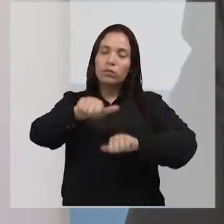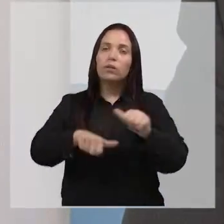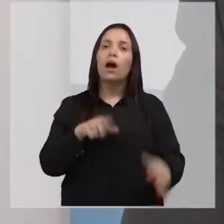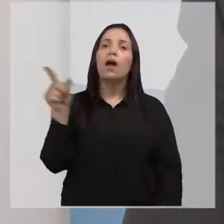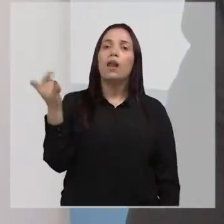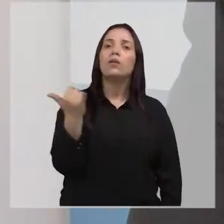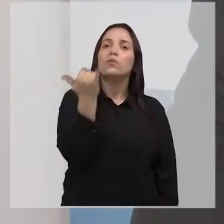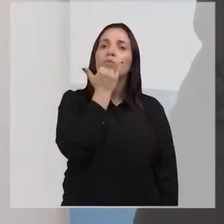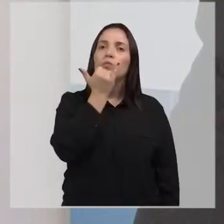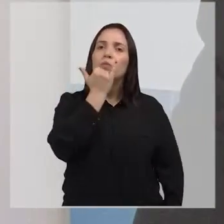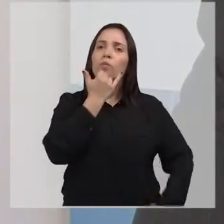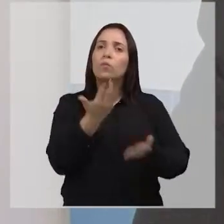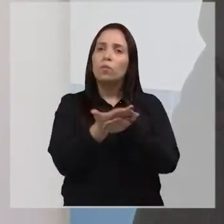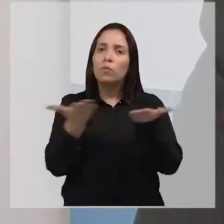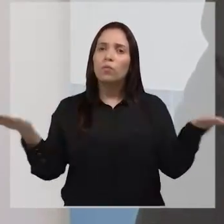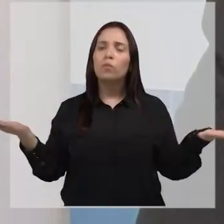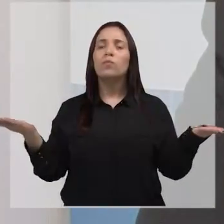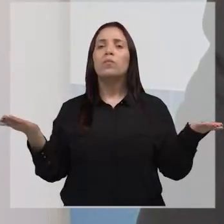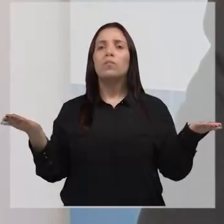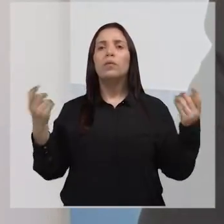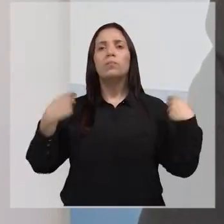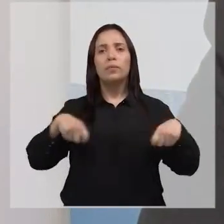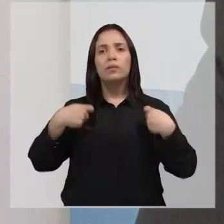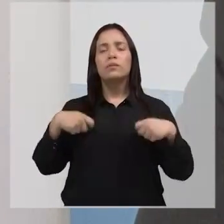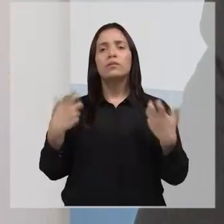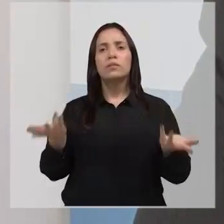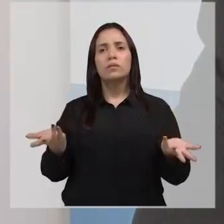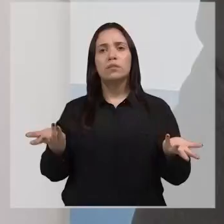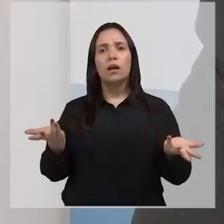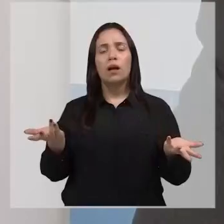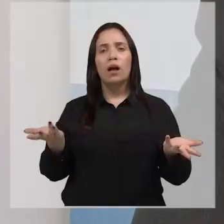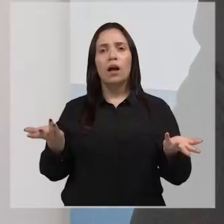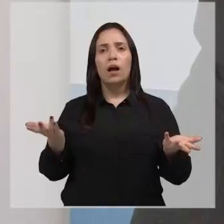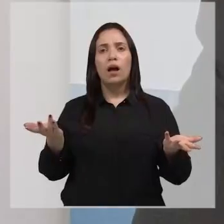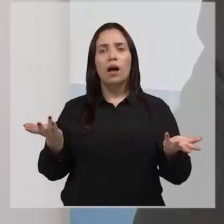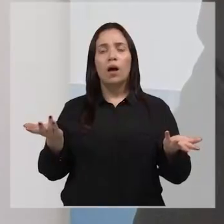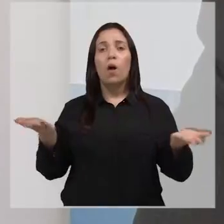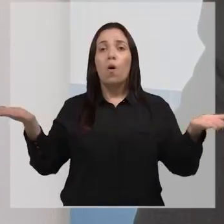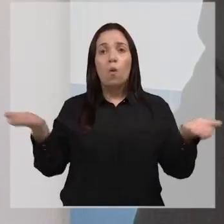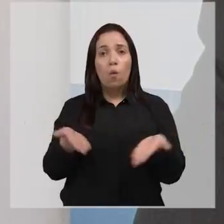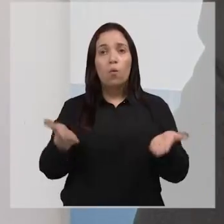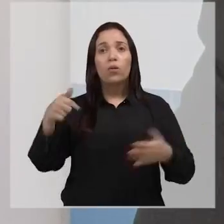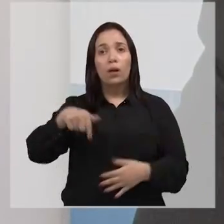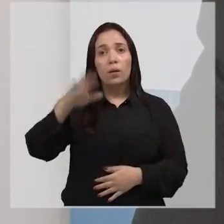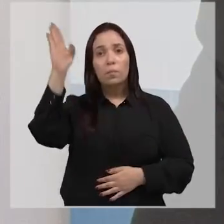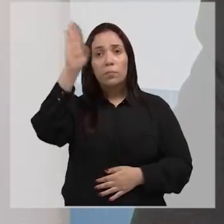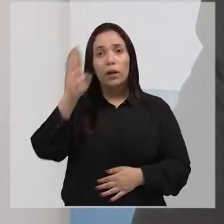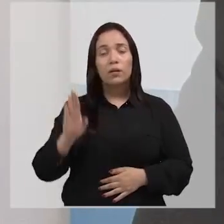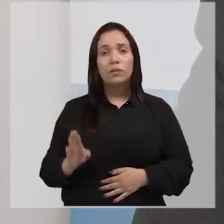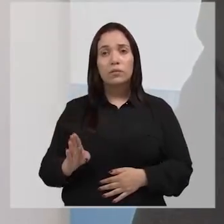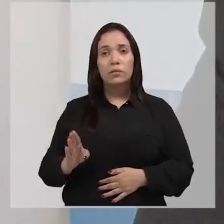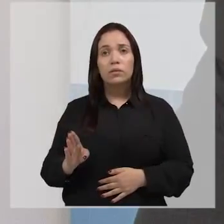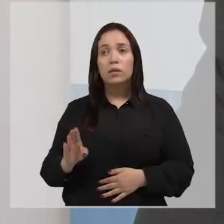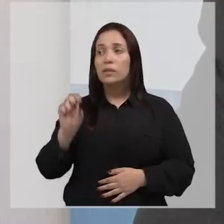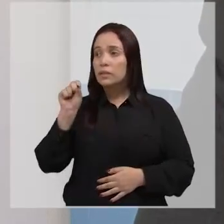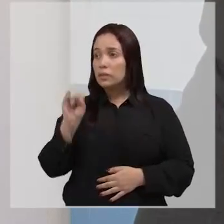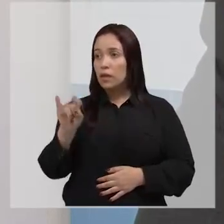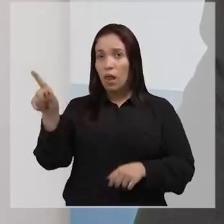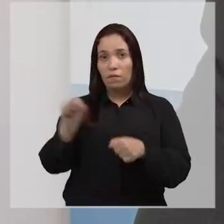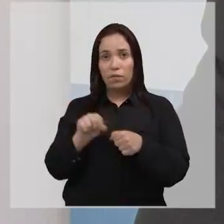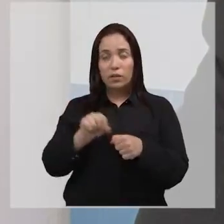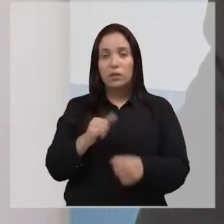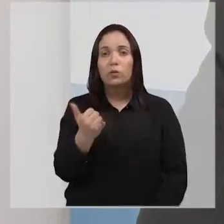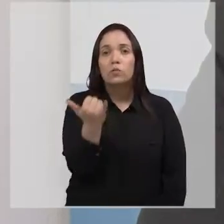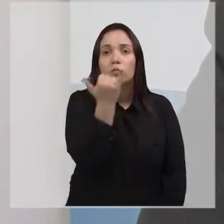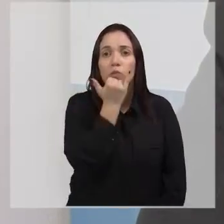desculpa e diria que dali para frente ia ser diferente e o PT iria mudar. Perfeito. Olha, hoje o povo brasileiro já estava do lado dele, tenho certeza,